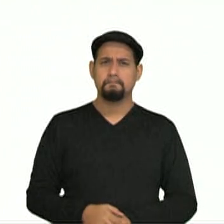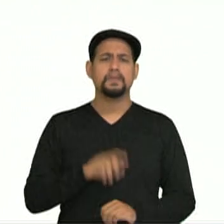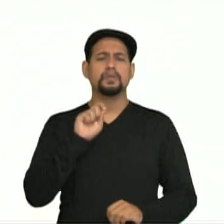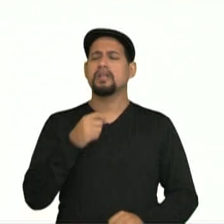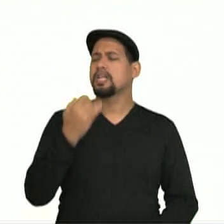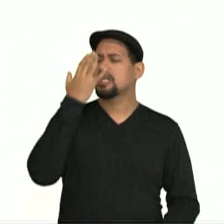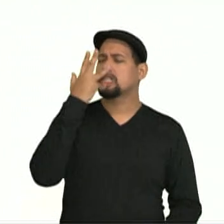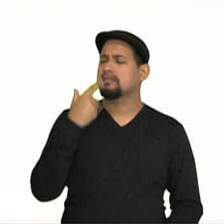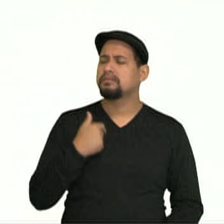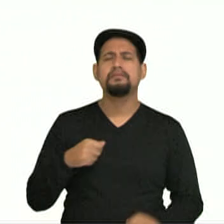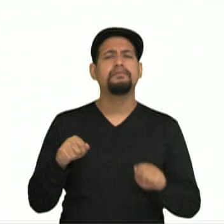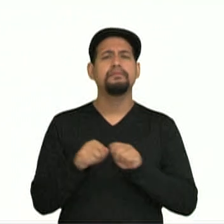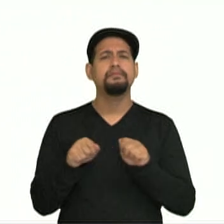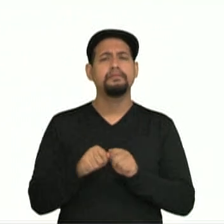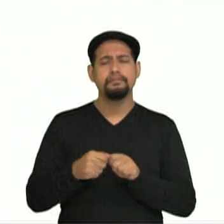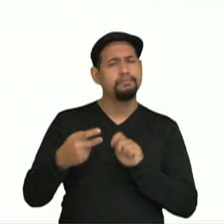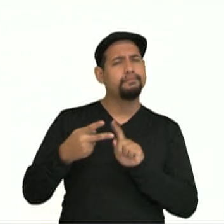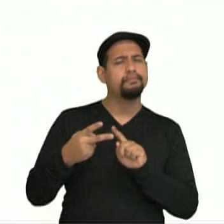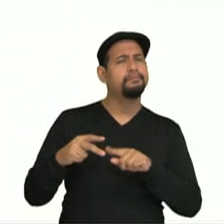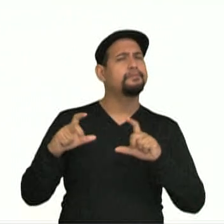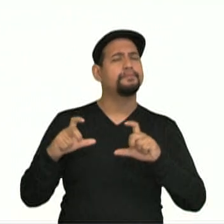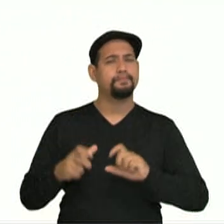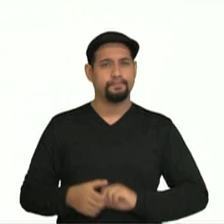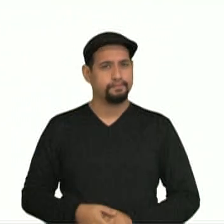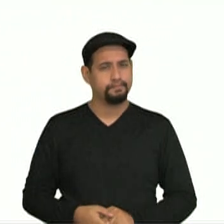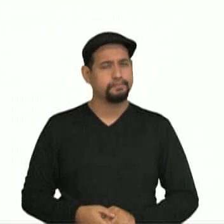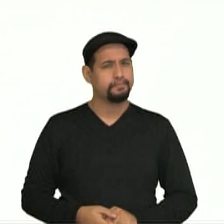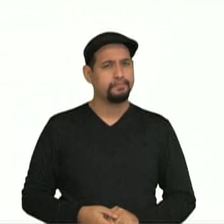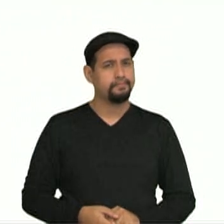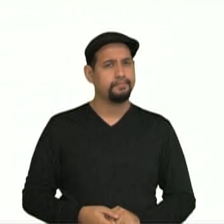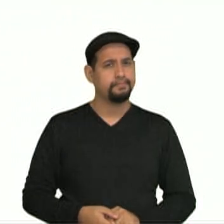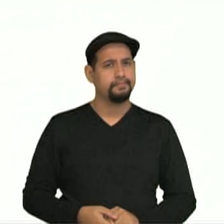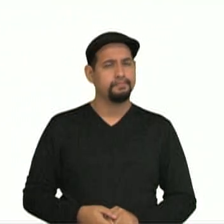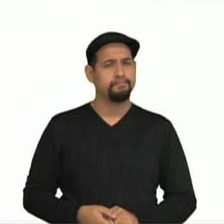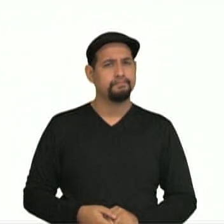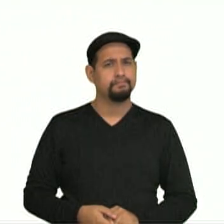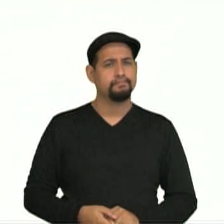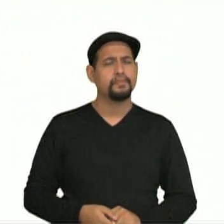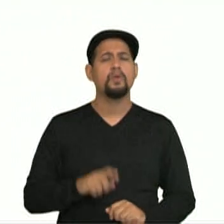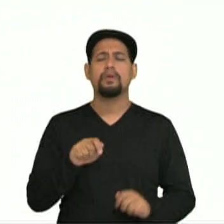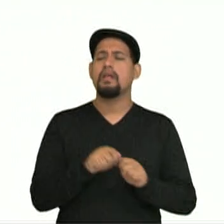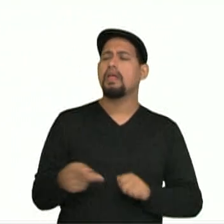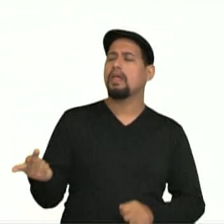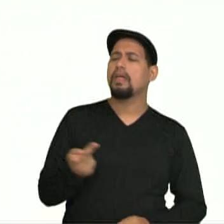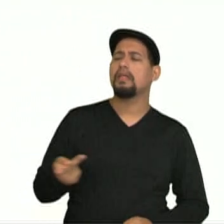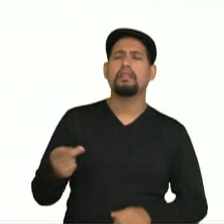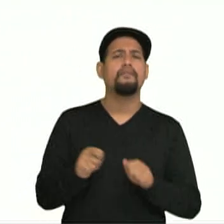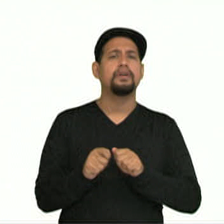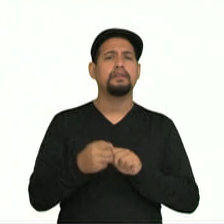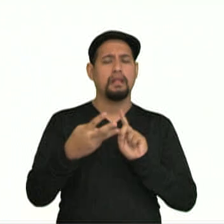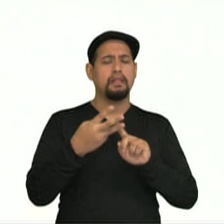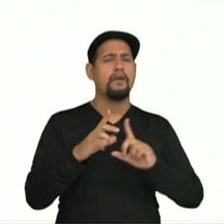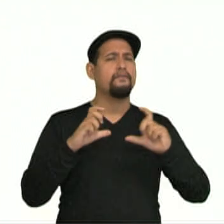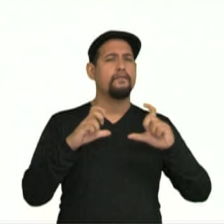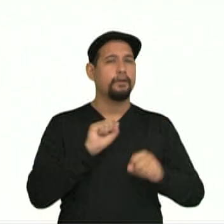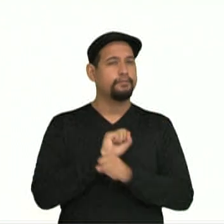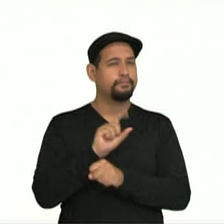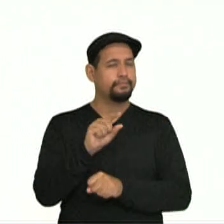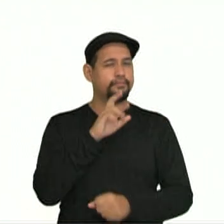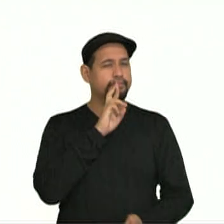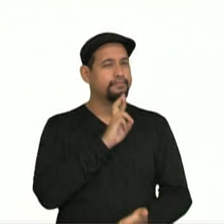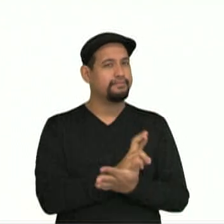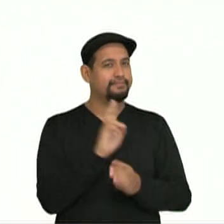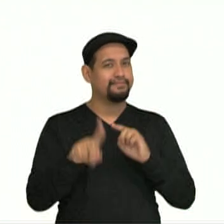as crianças estão fazendo na segunda imagem? E what are they doing? O que eles estão fazendo na terceira imagem? Vou dar um tempinho para